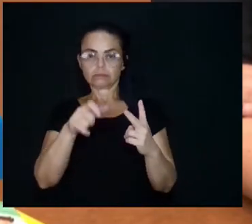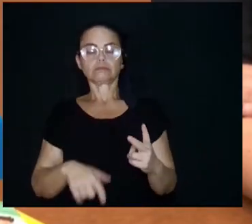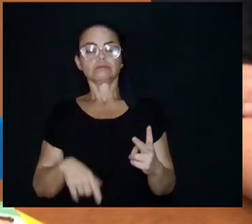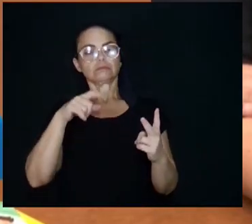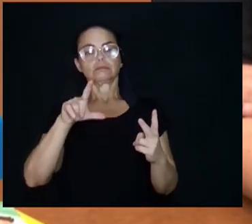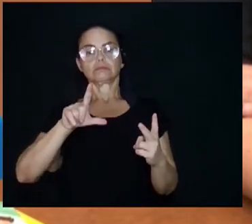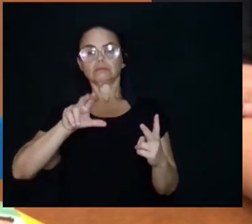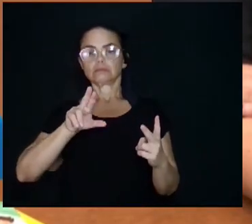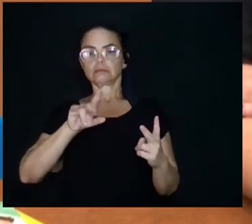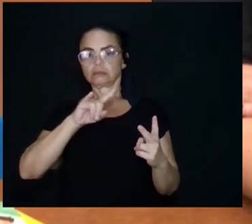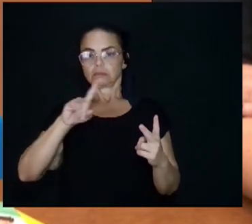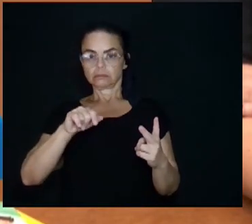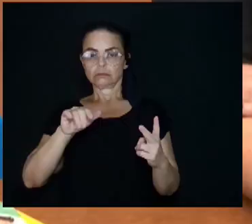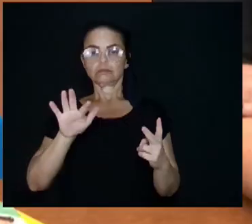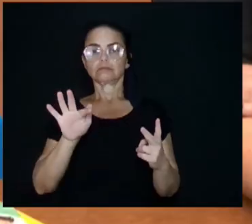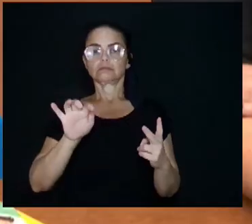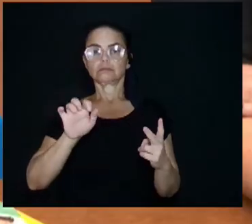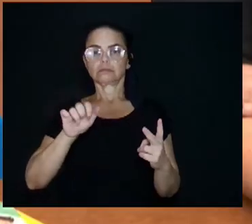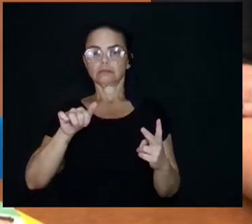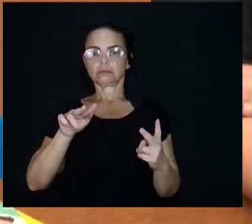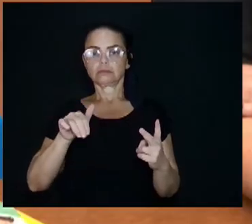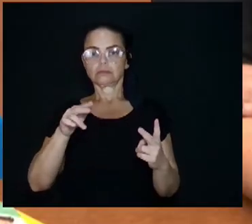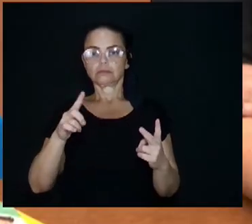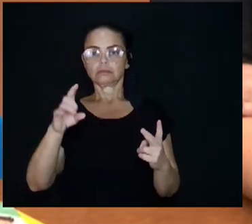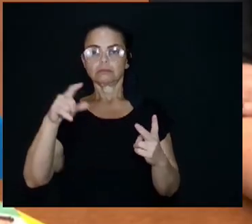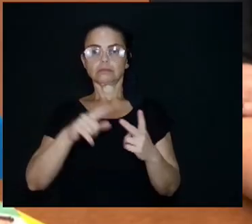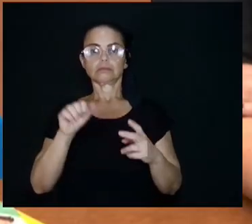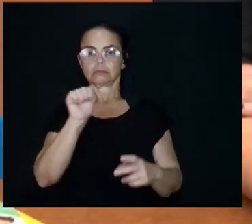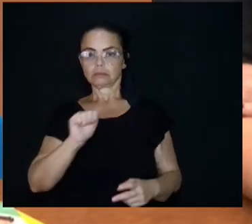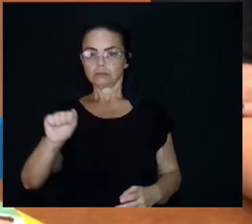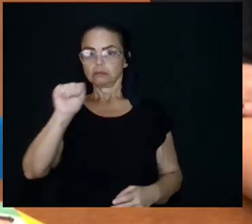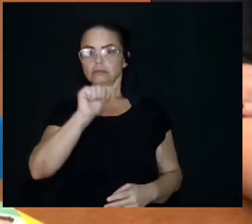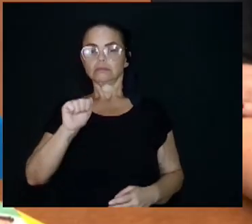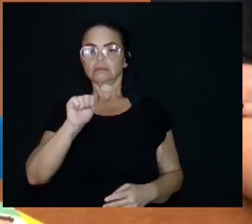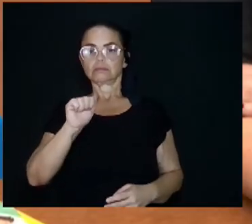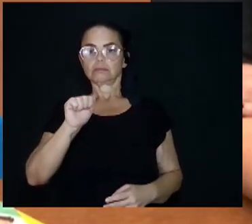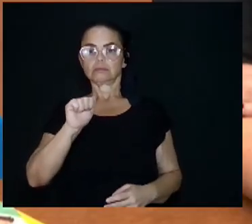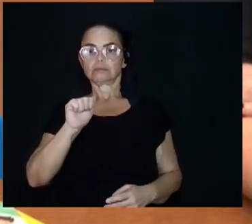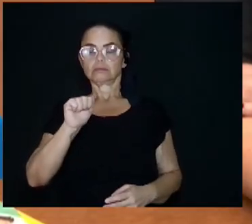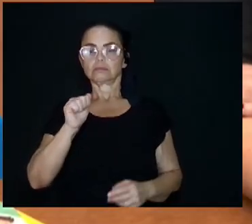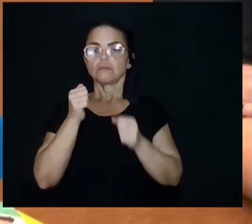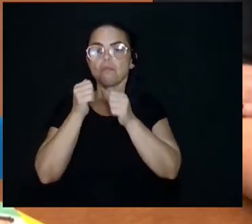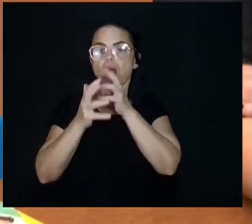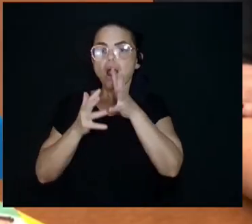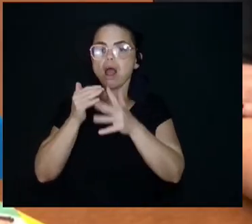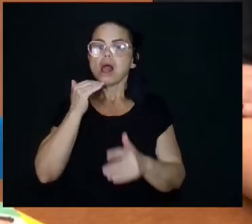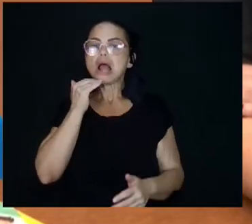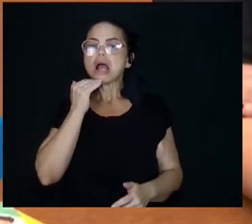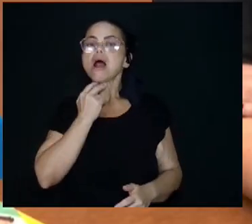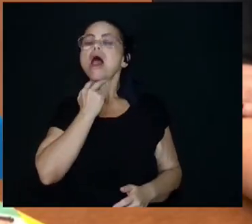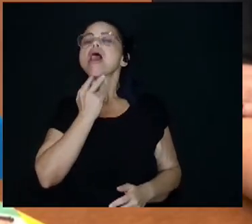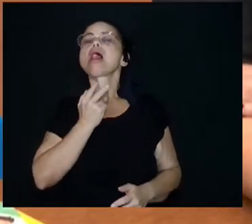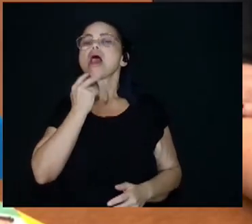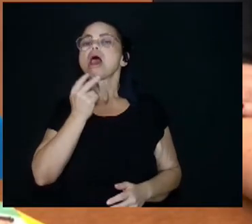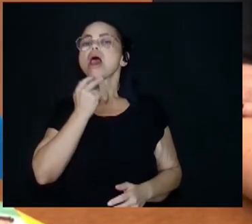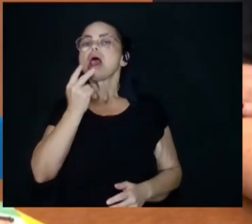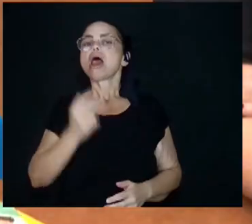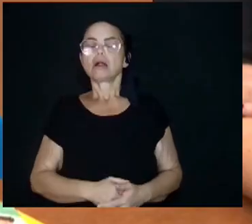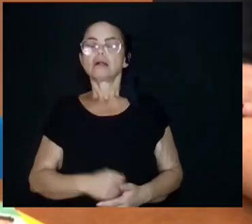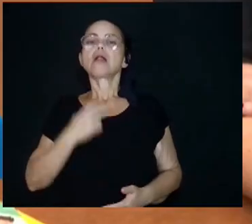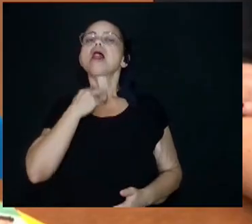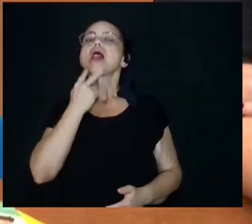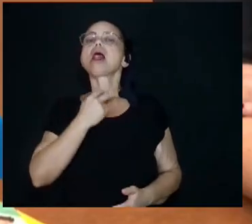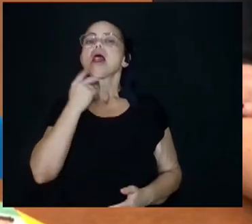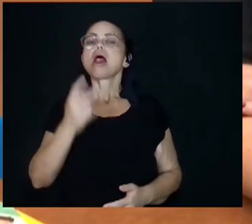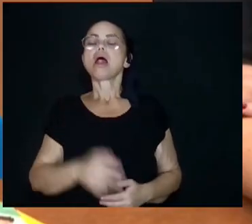Fernando, que é da Associação Abra Gagueira, né, que é uma associação brasileira de gagueira. É uma